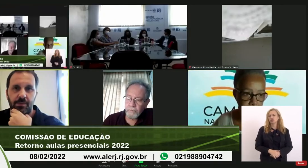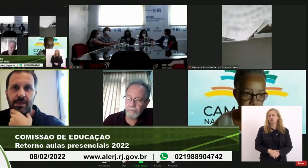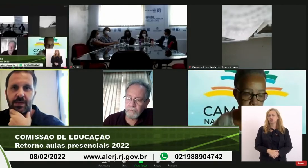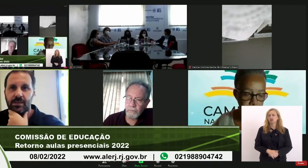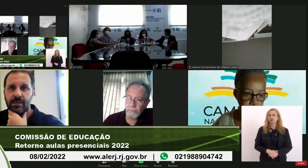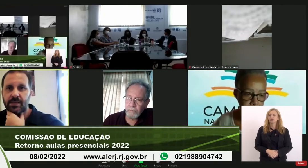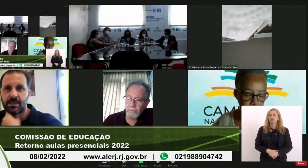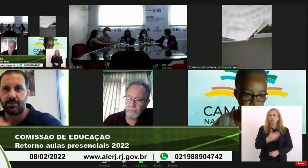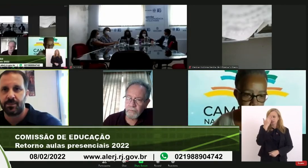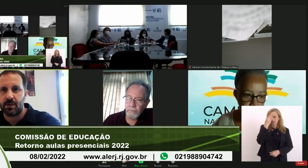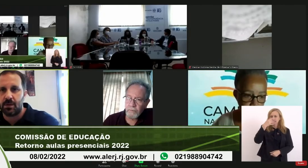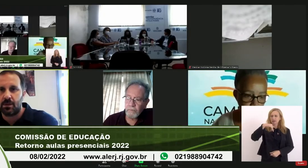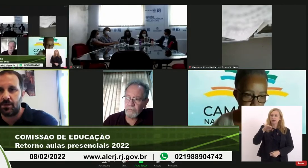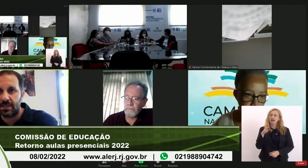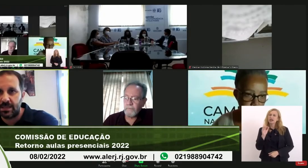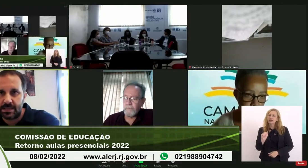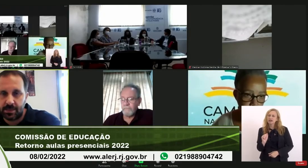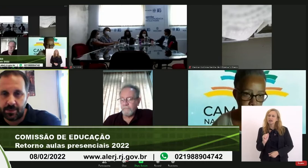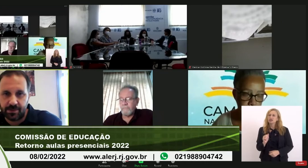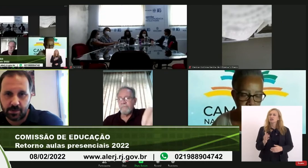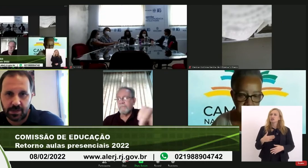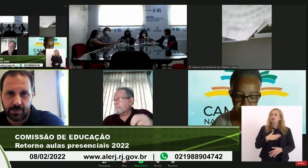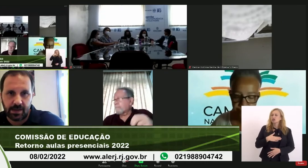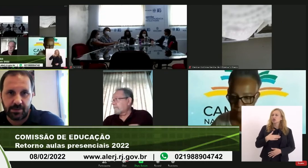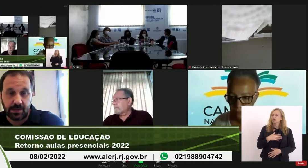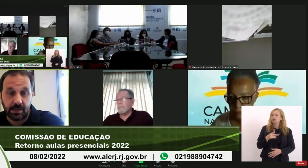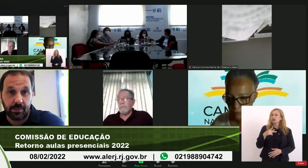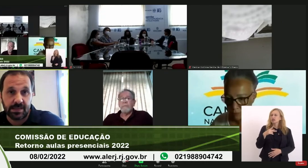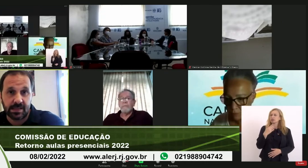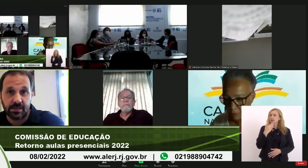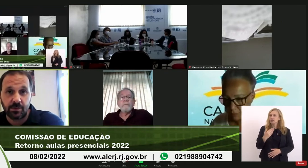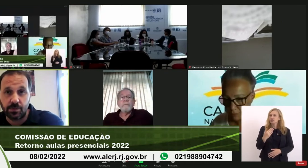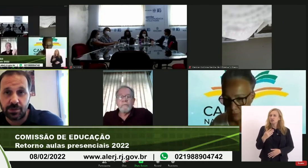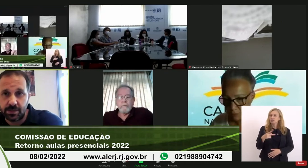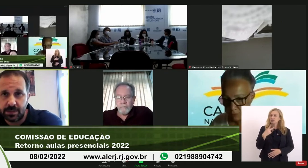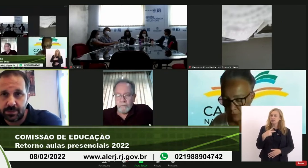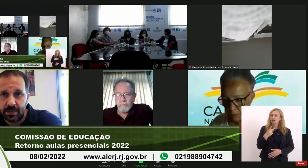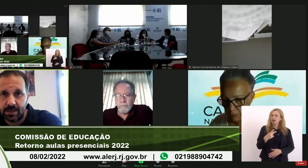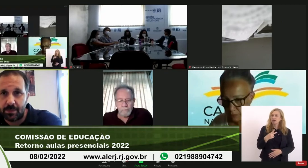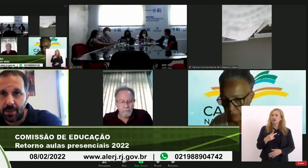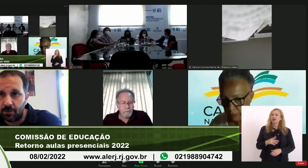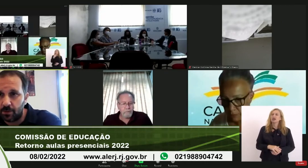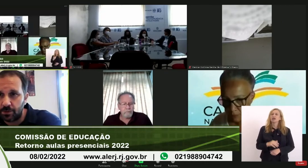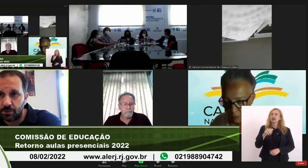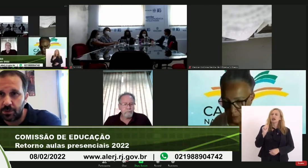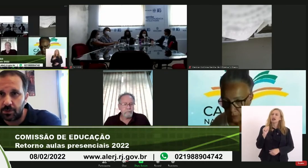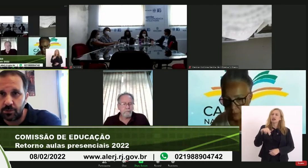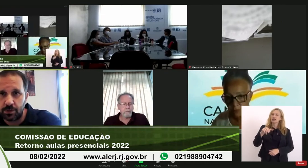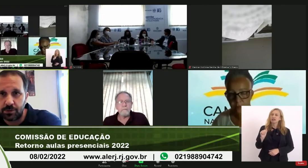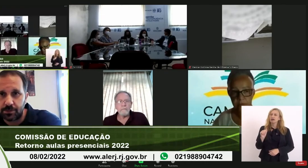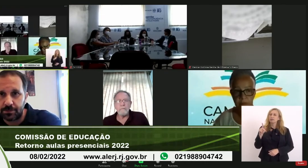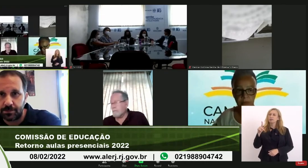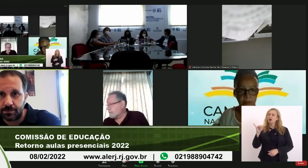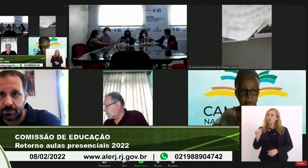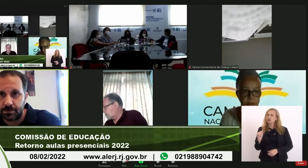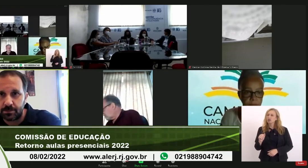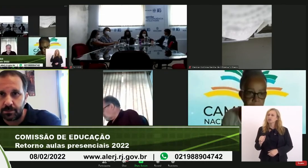Obrigado, Maria Tereza. Gostaria de chamar a fazer uso da palavra aqui a representação da Undime. Ana Paula, continua aqui